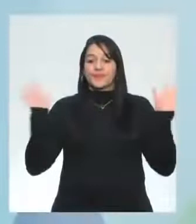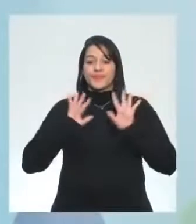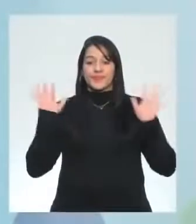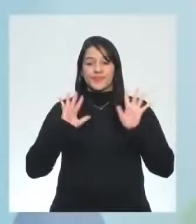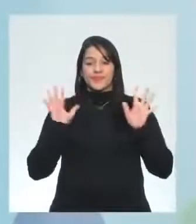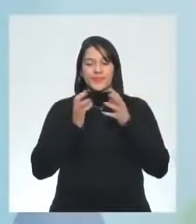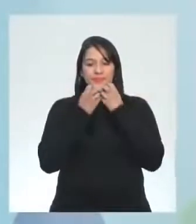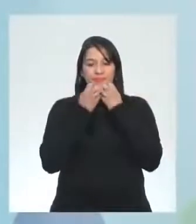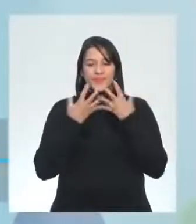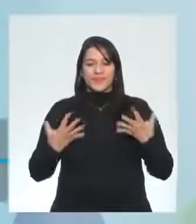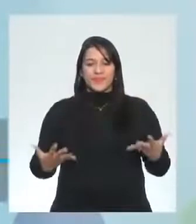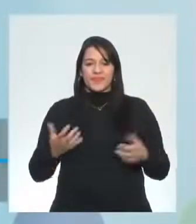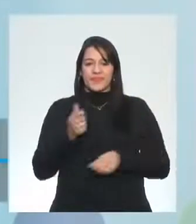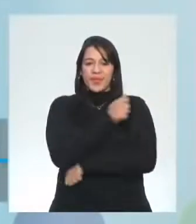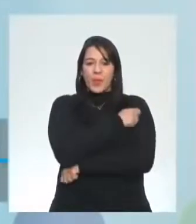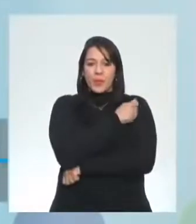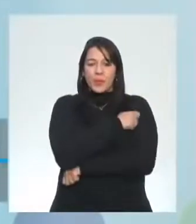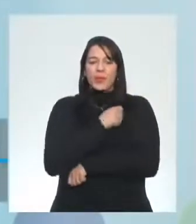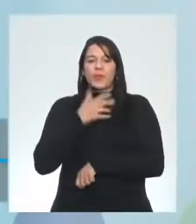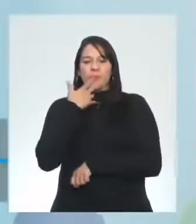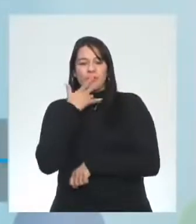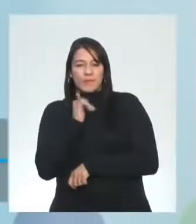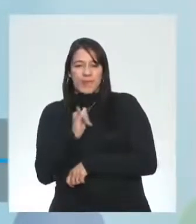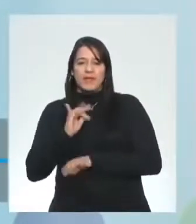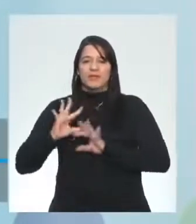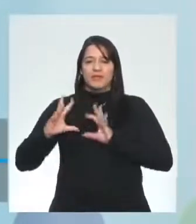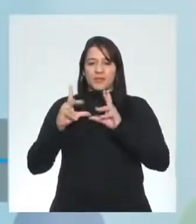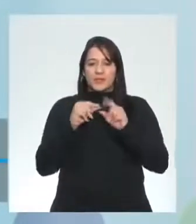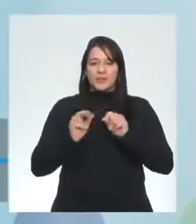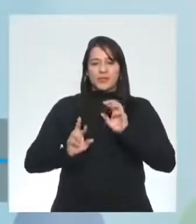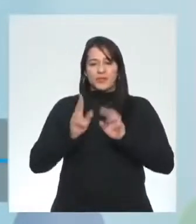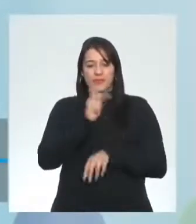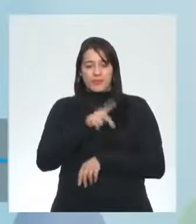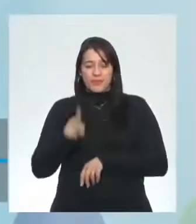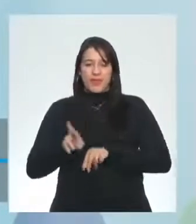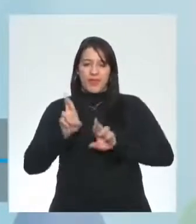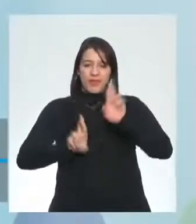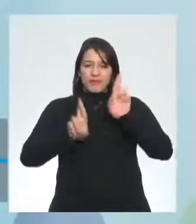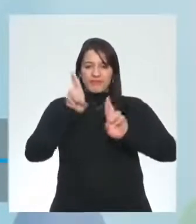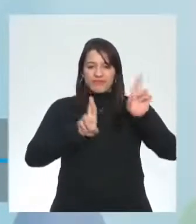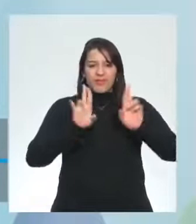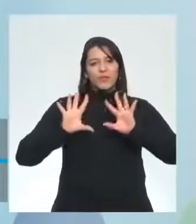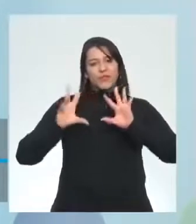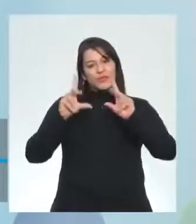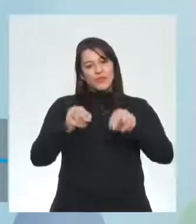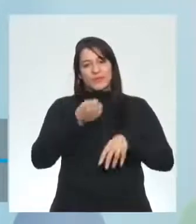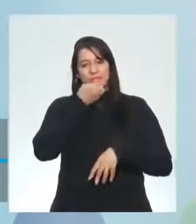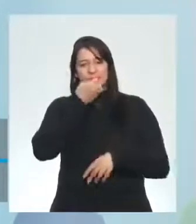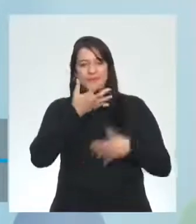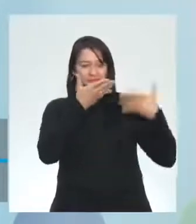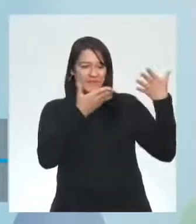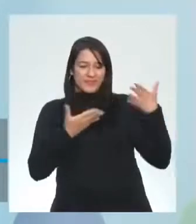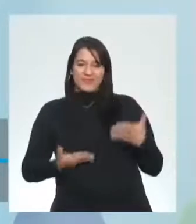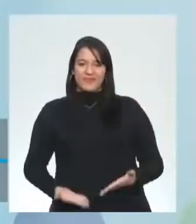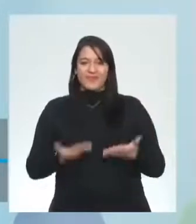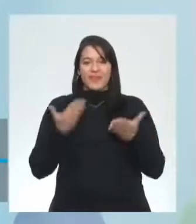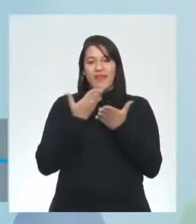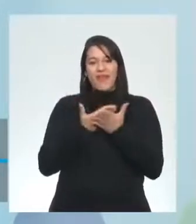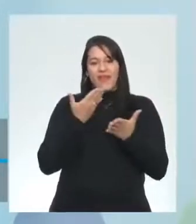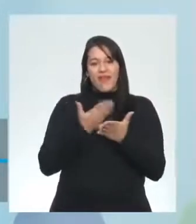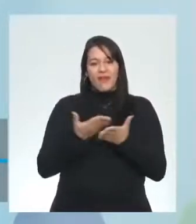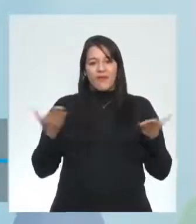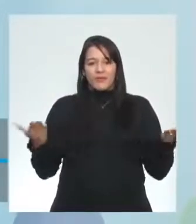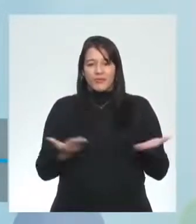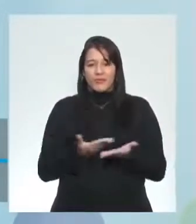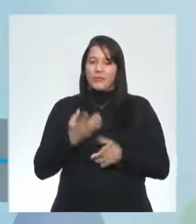Olá, alunos, pais, professores, responsáveis. Sejam todos muito bem-vindos a mais uma aula de